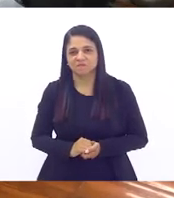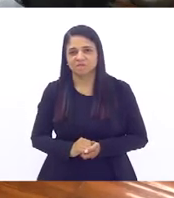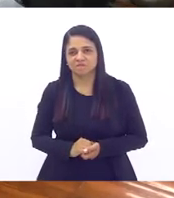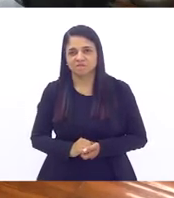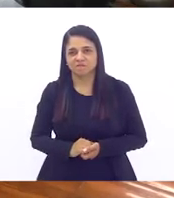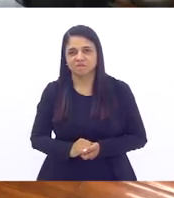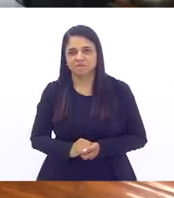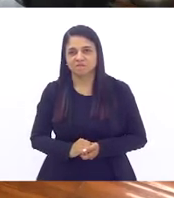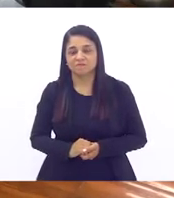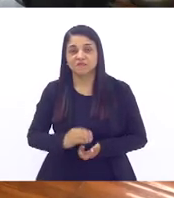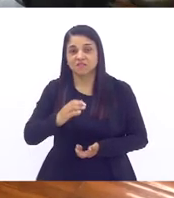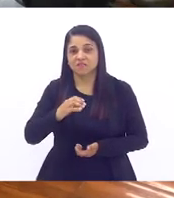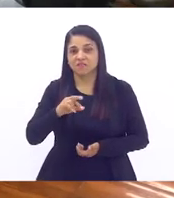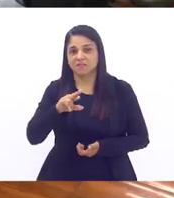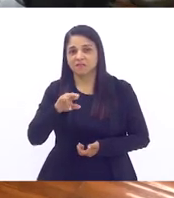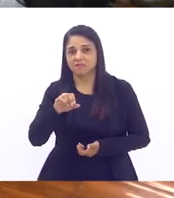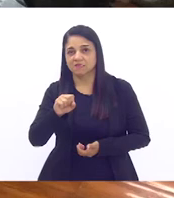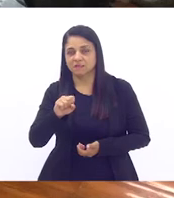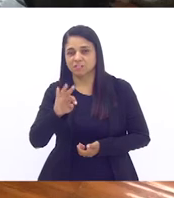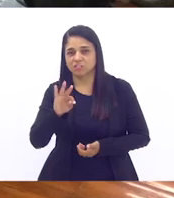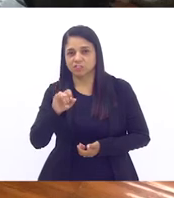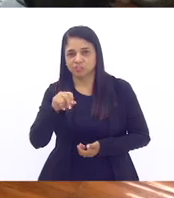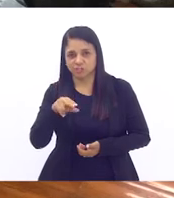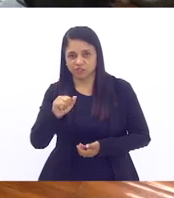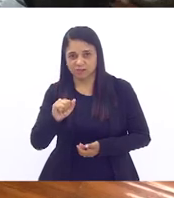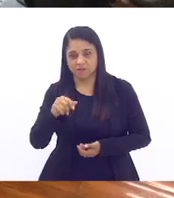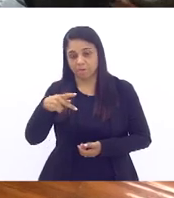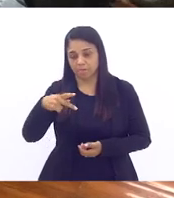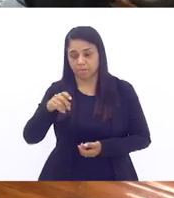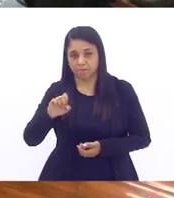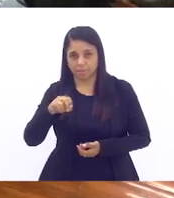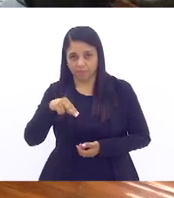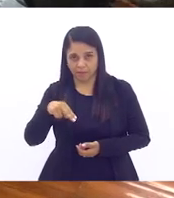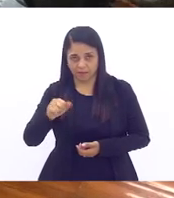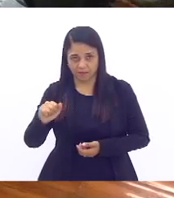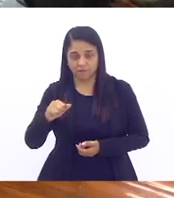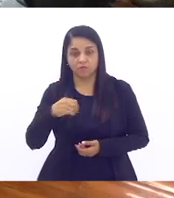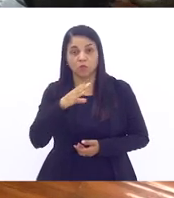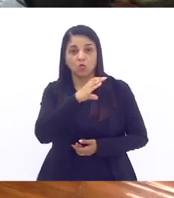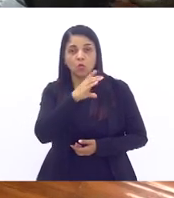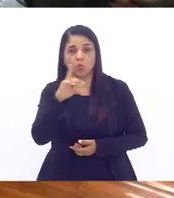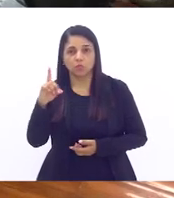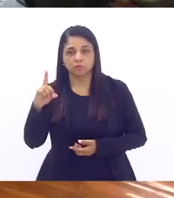pois não Cristina Pena coordenadora de doenças raras por favor